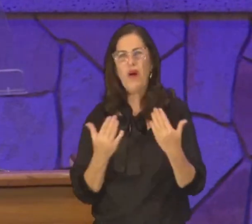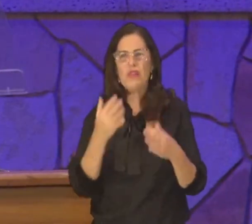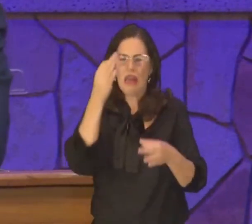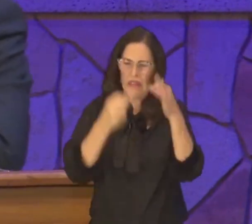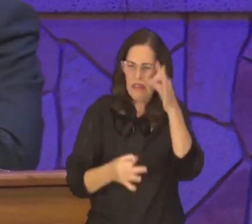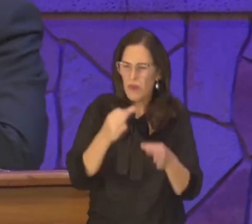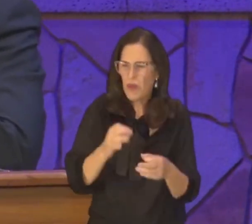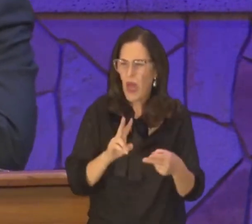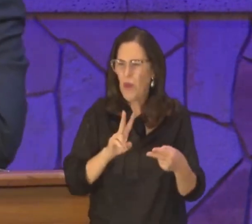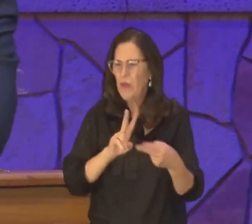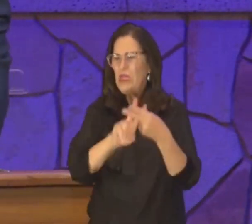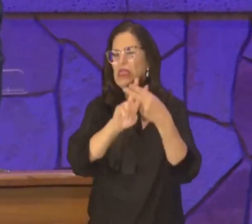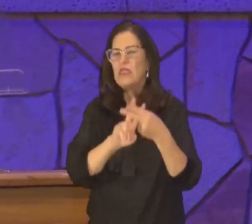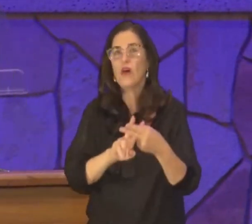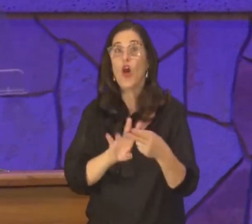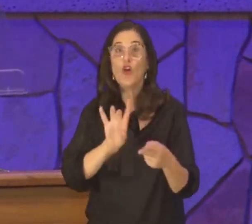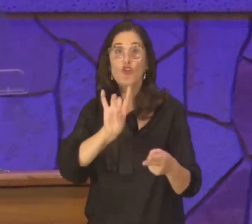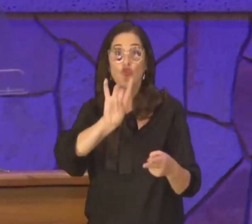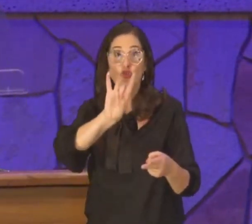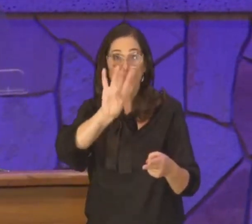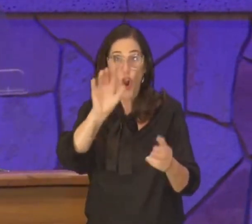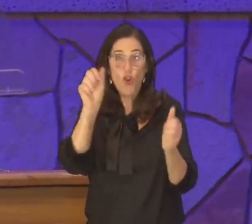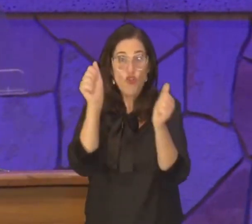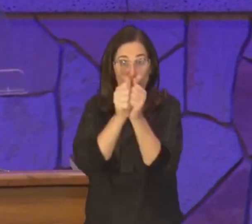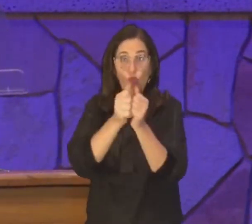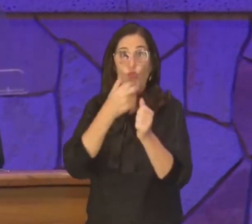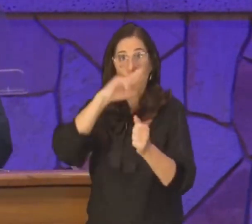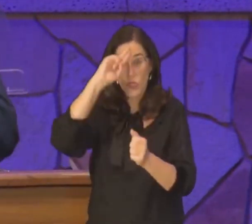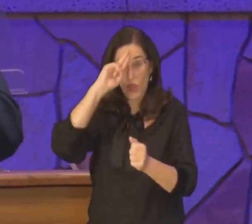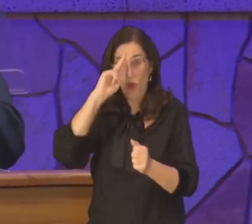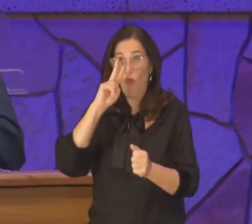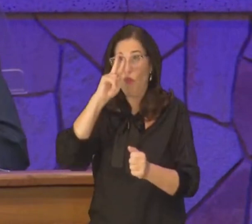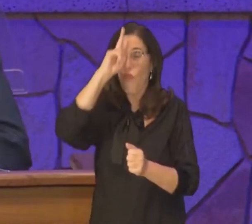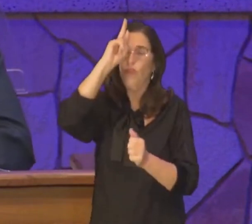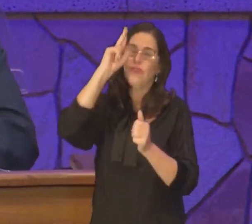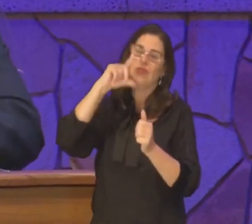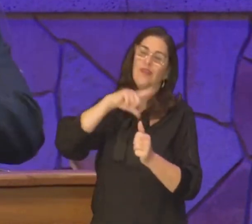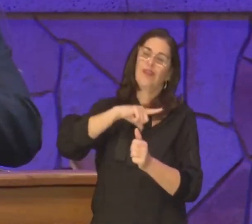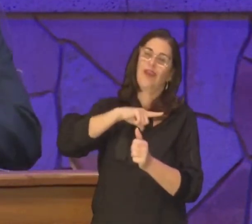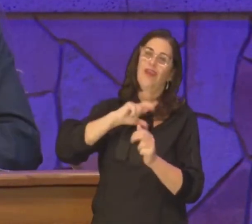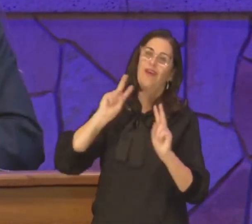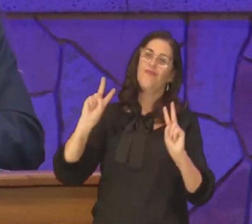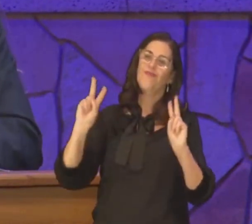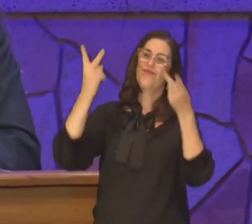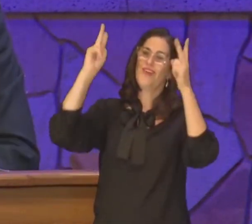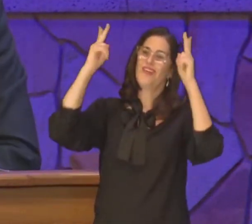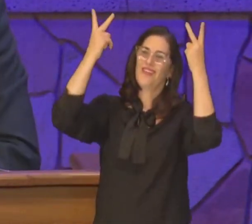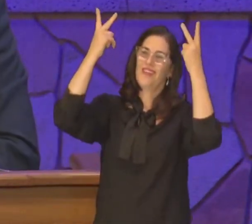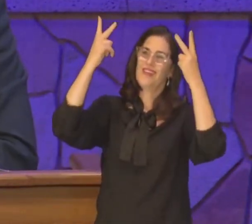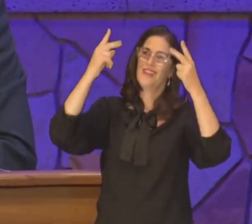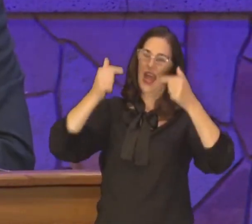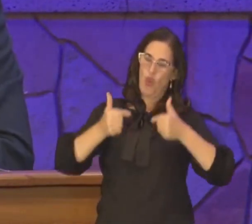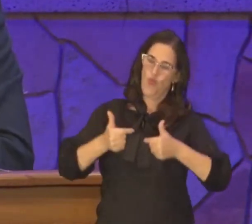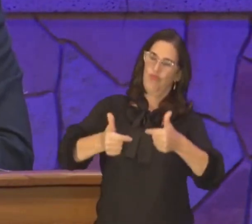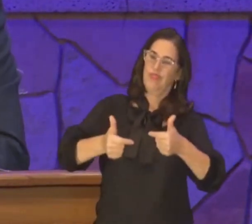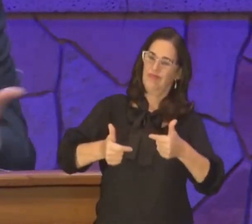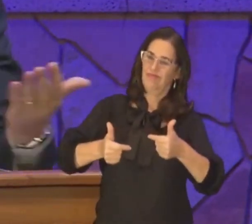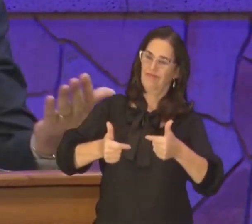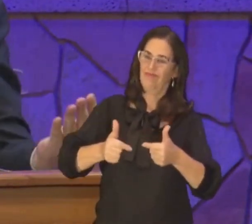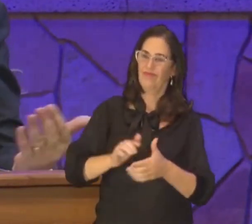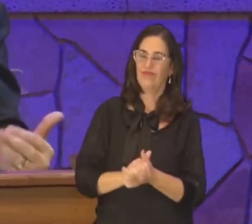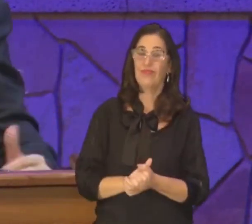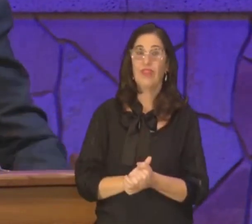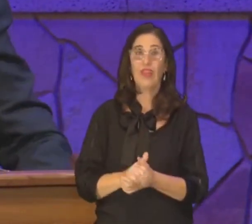tribunais. Somente com o Senhor eles teriam forças para vencer as suas lutas. Esta